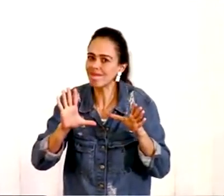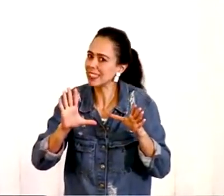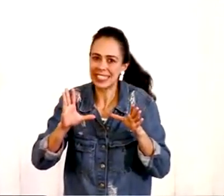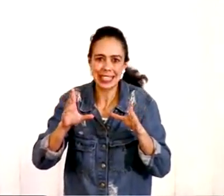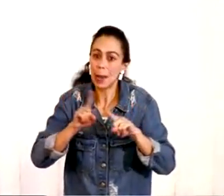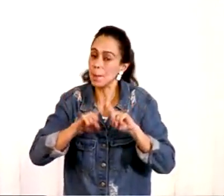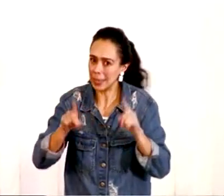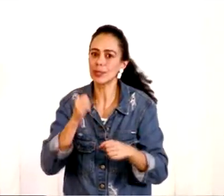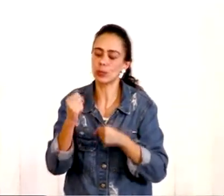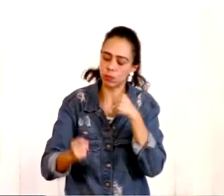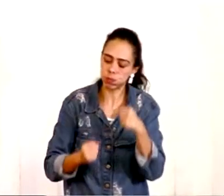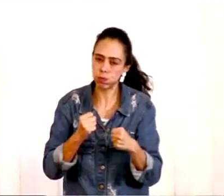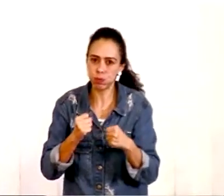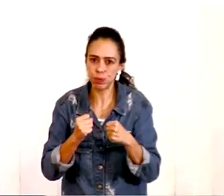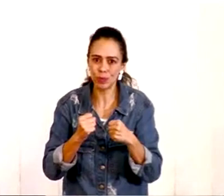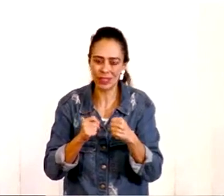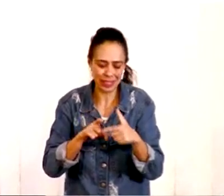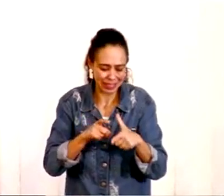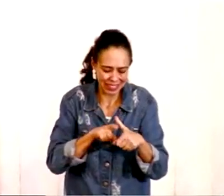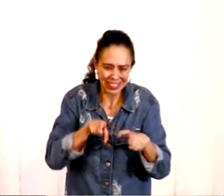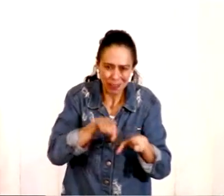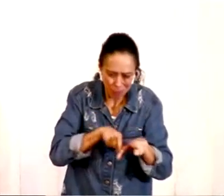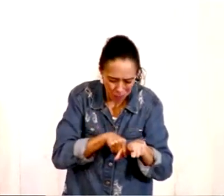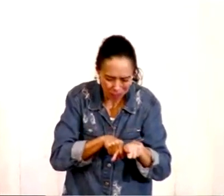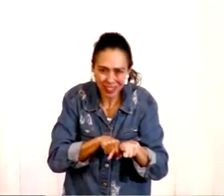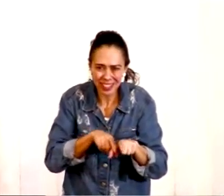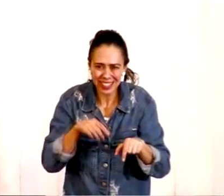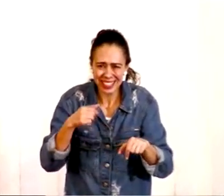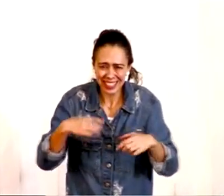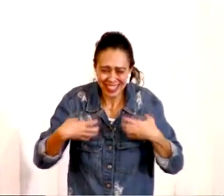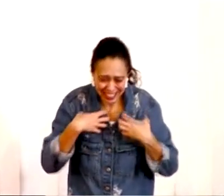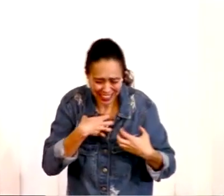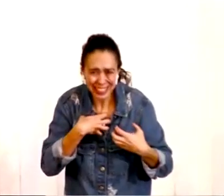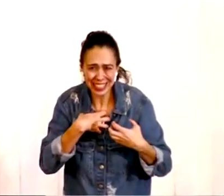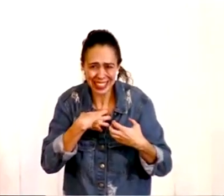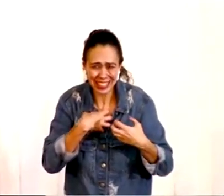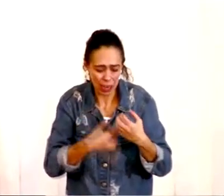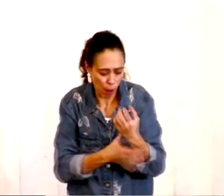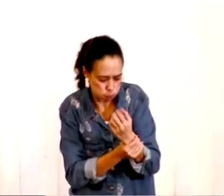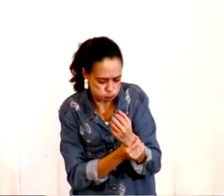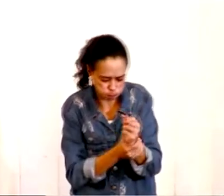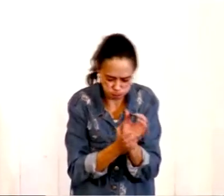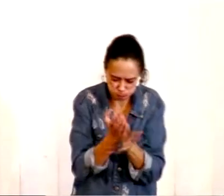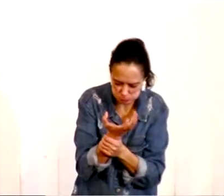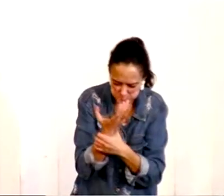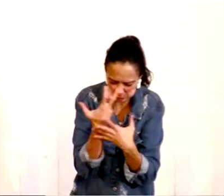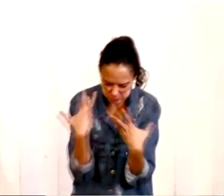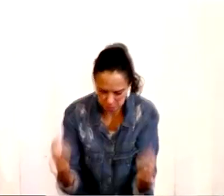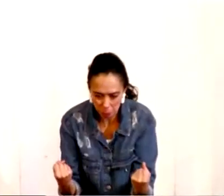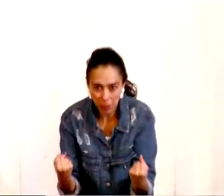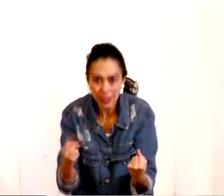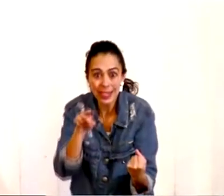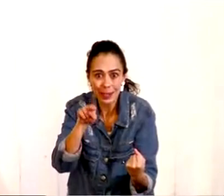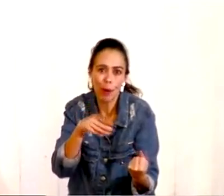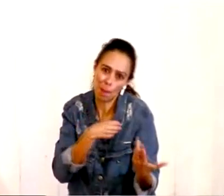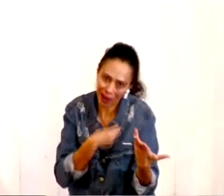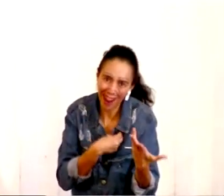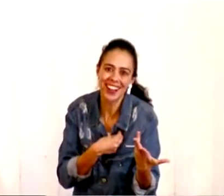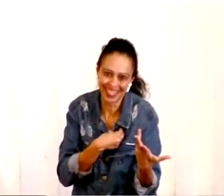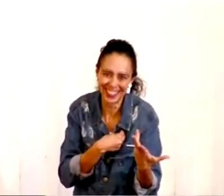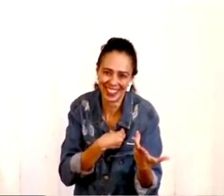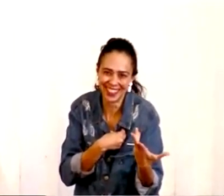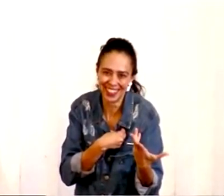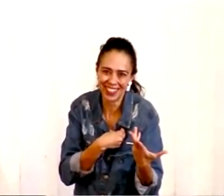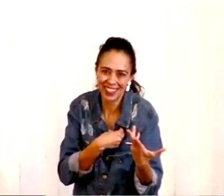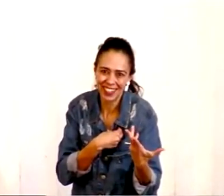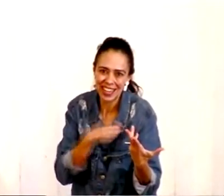nós vivermos no sobrepeso do passado, com a culpa que carregamos, sem olhar para a cruz de